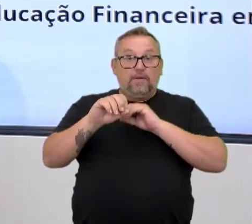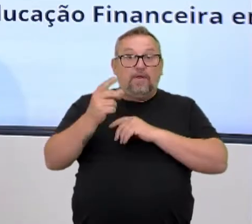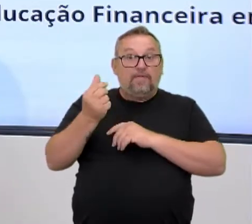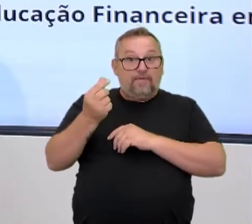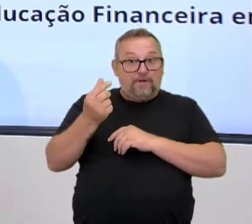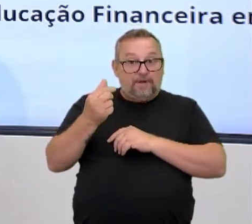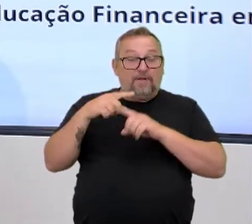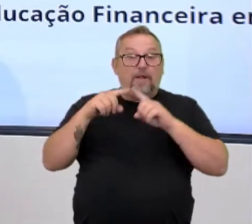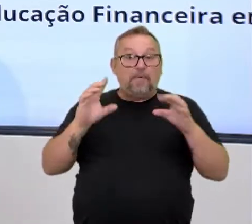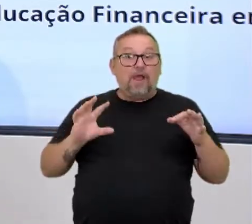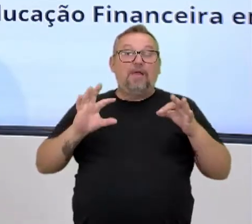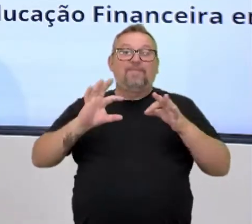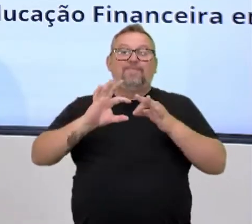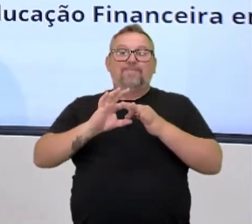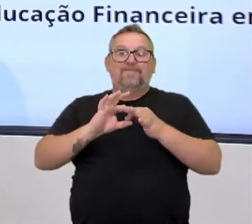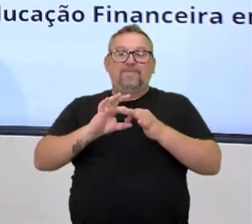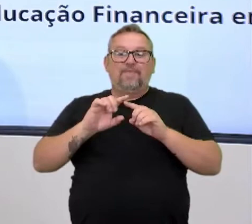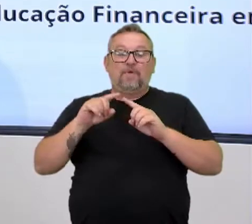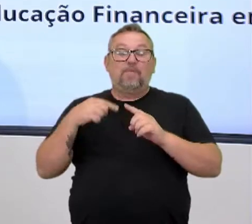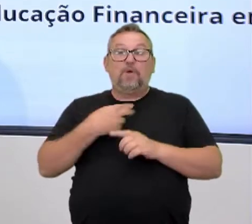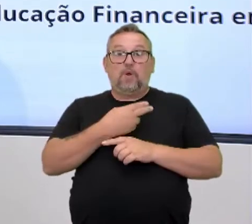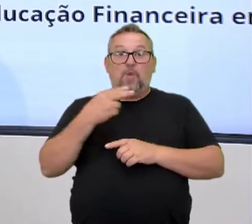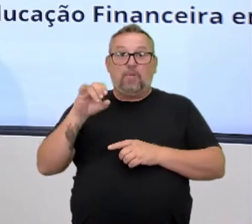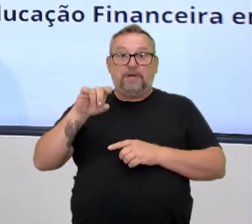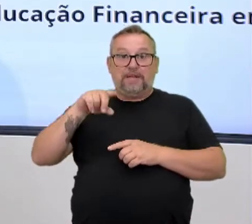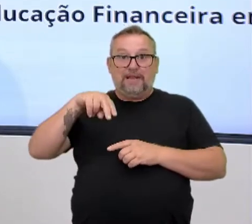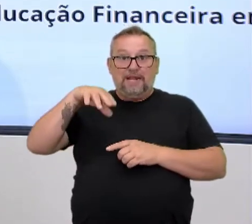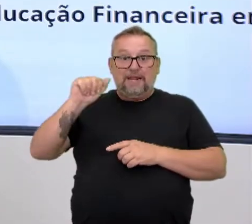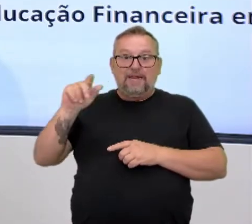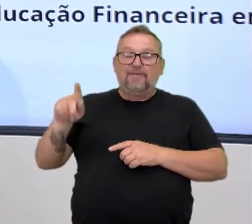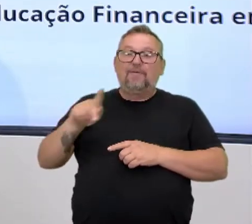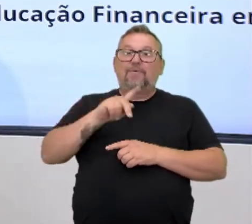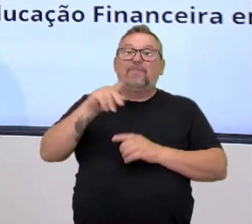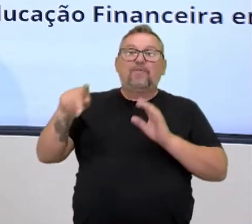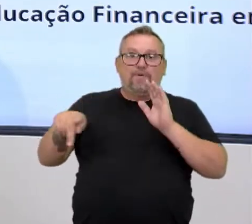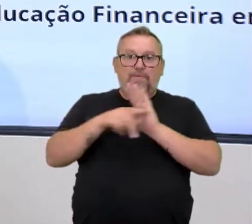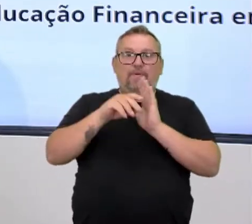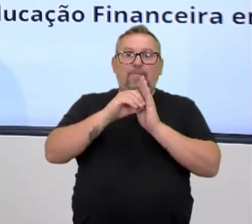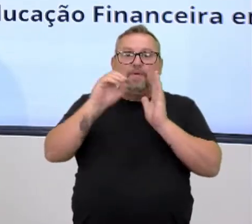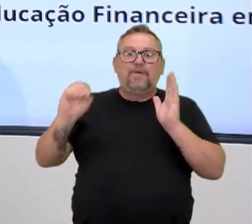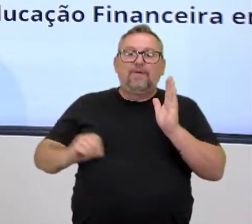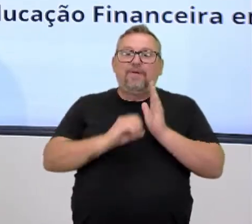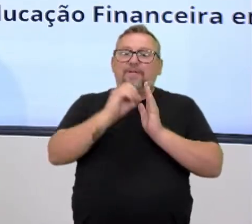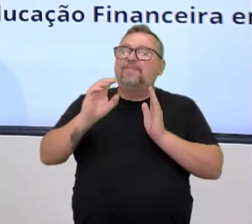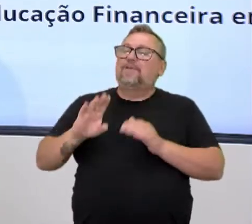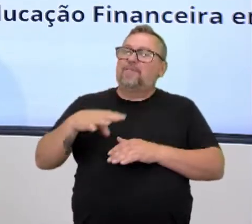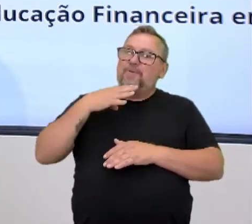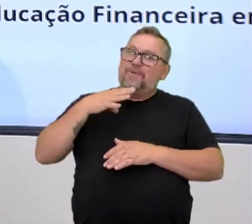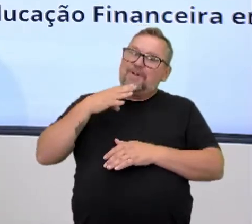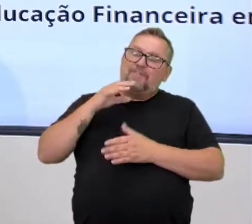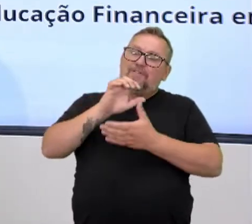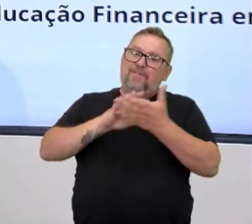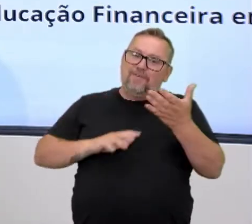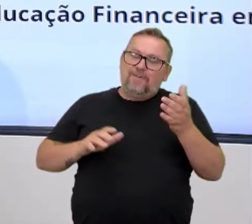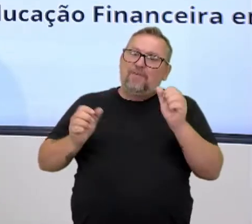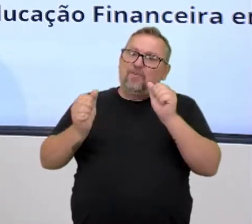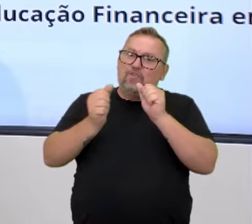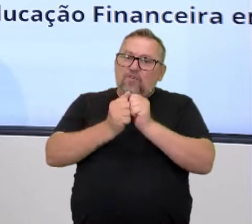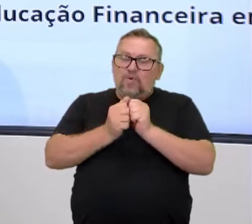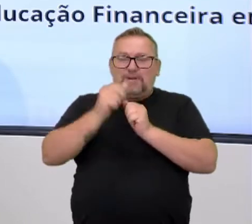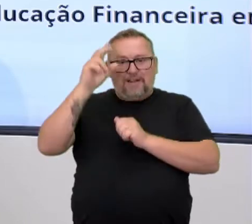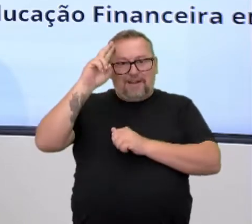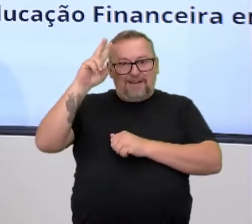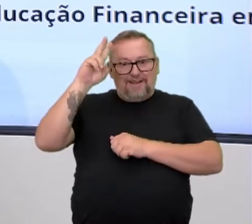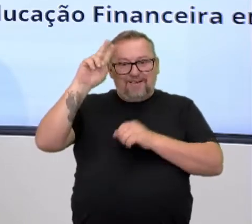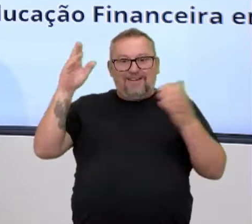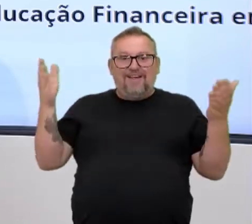em Conexão. Meu nome é Ilana, eu sou professora aqui do Centro de Mídia. Vocês já me conhecem, já fizemos uma atividade 1 todas juntas.